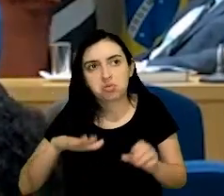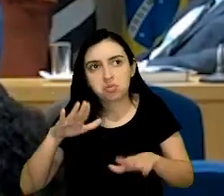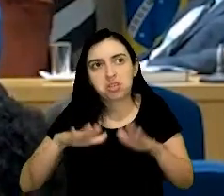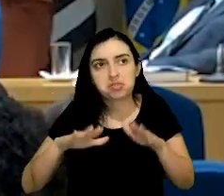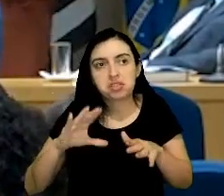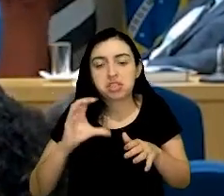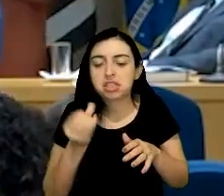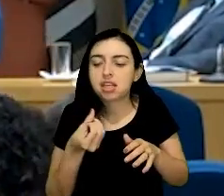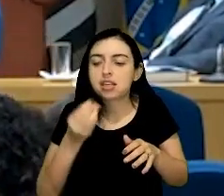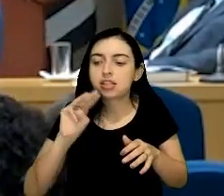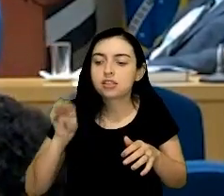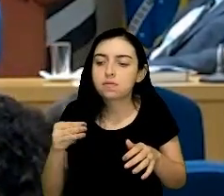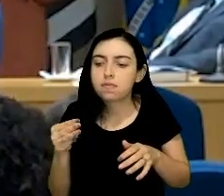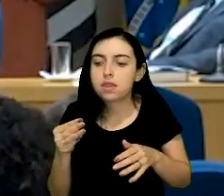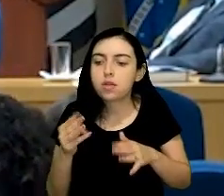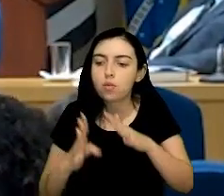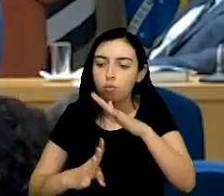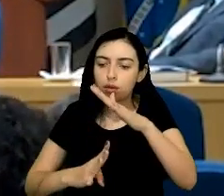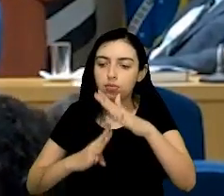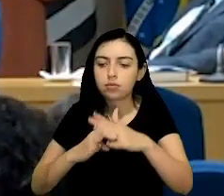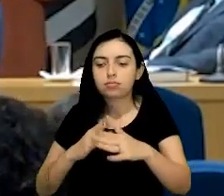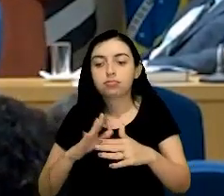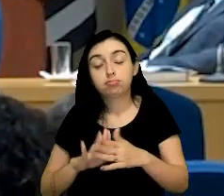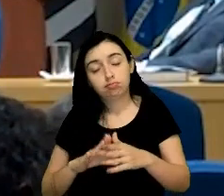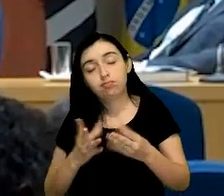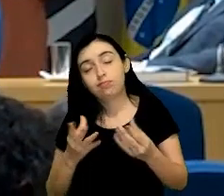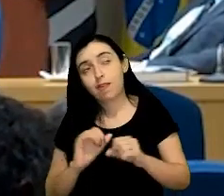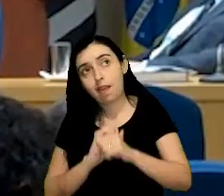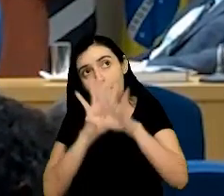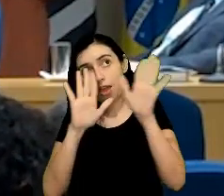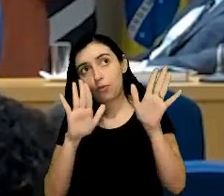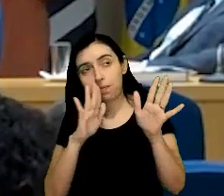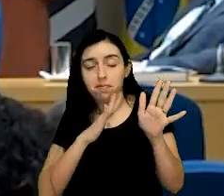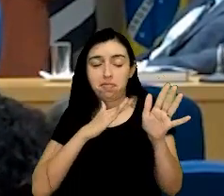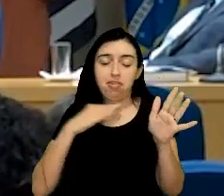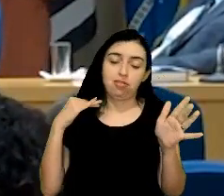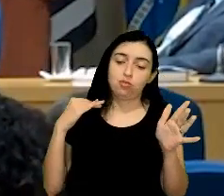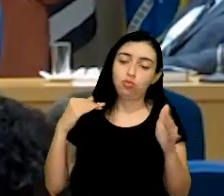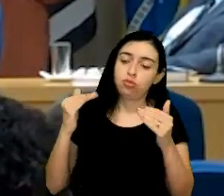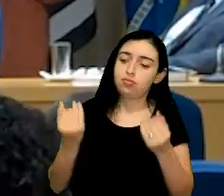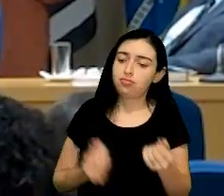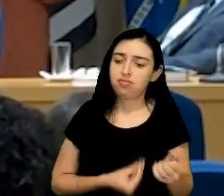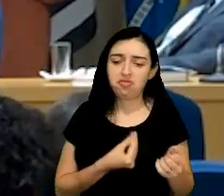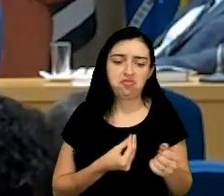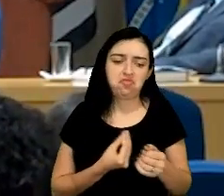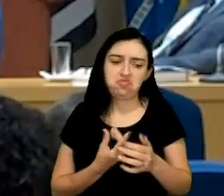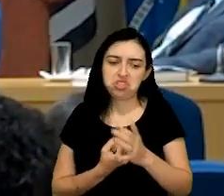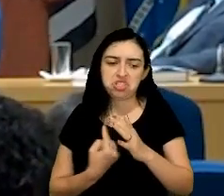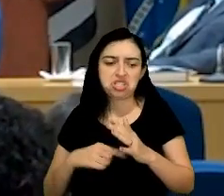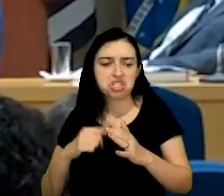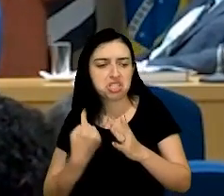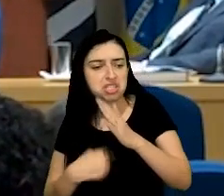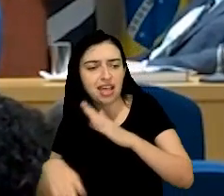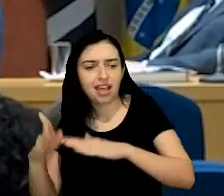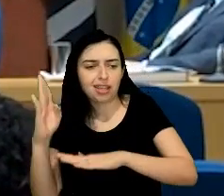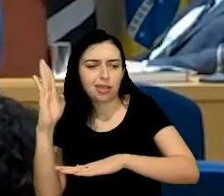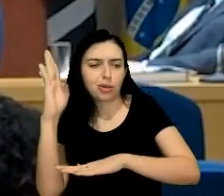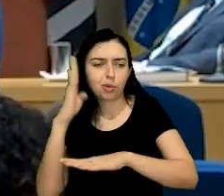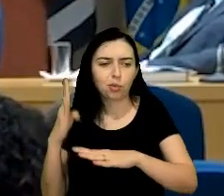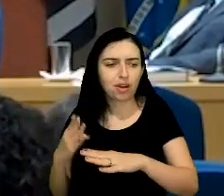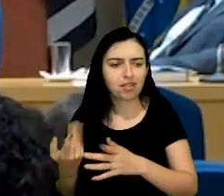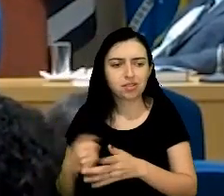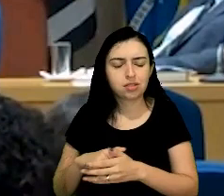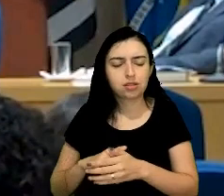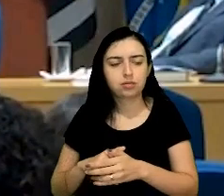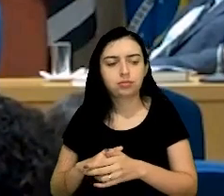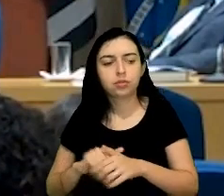Claro que parte morreu, parte não vive mais aqui, migrou, e outra parte mudou de status. Se